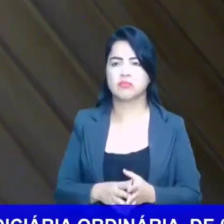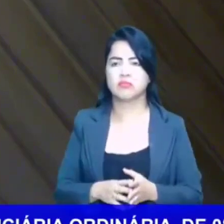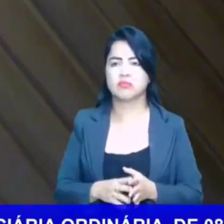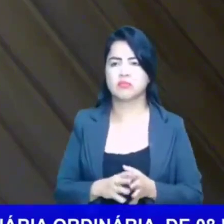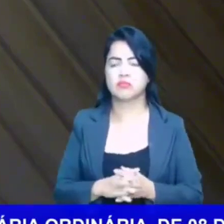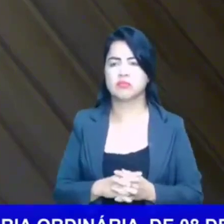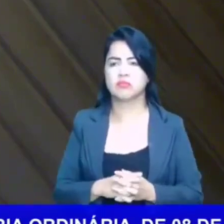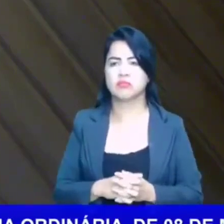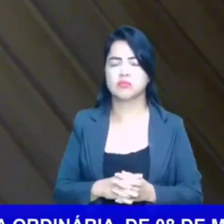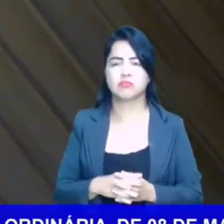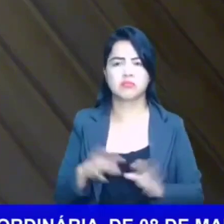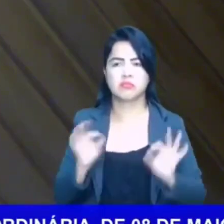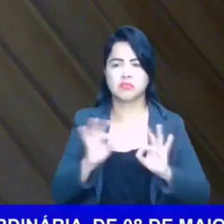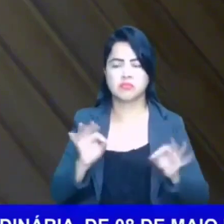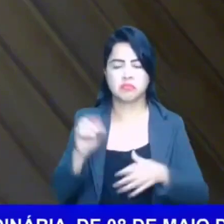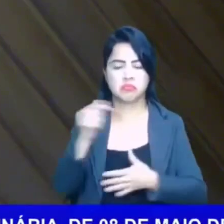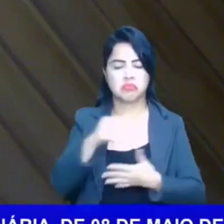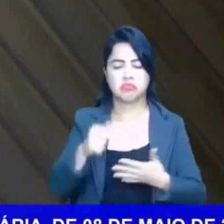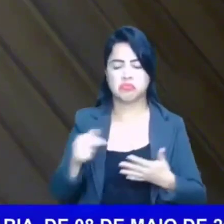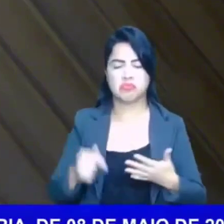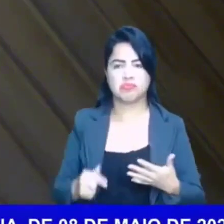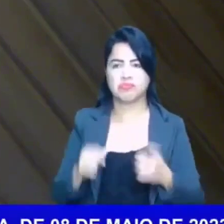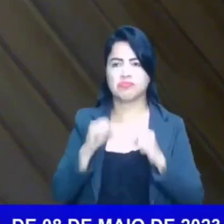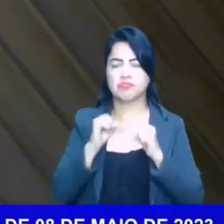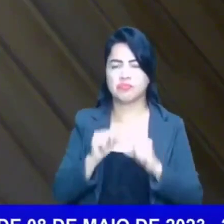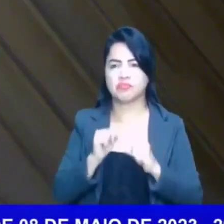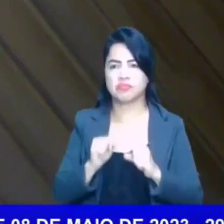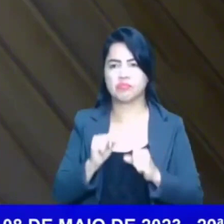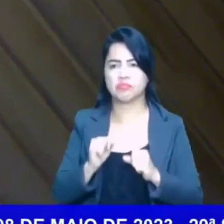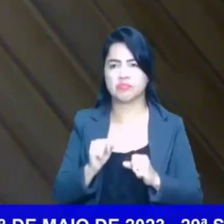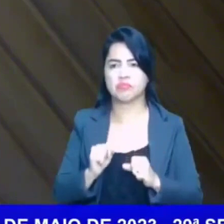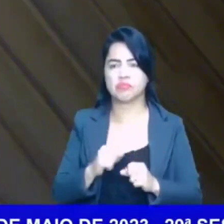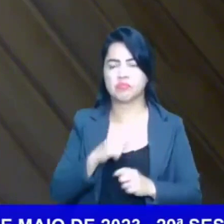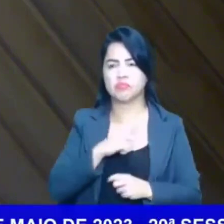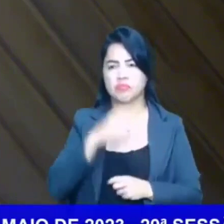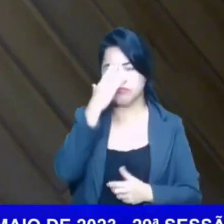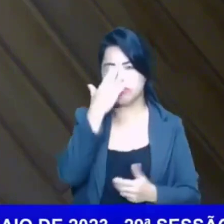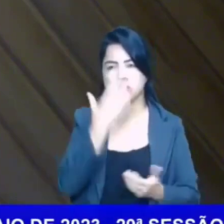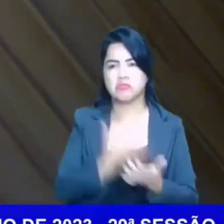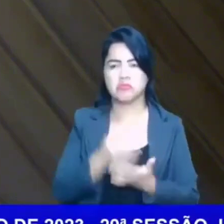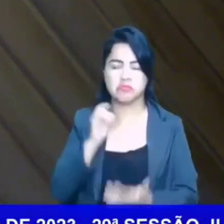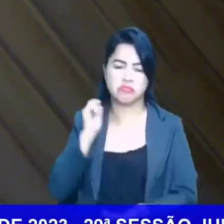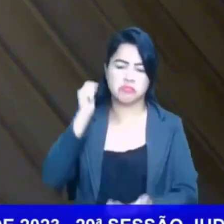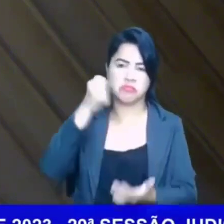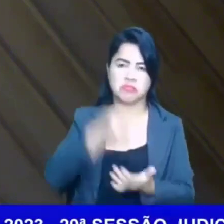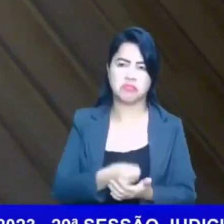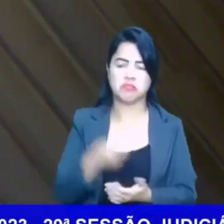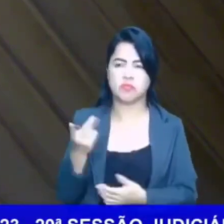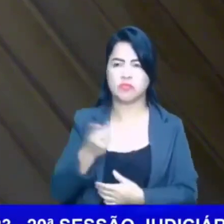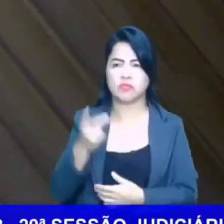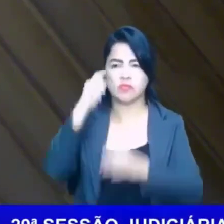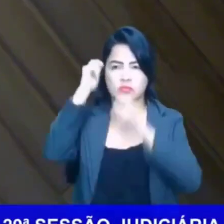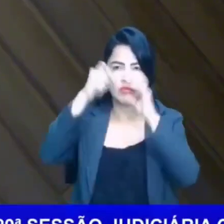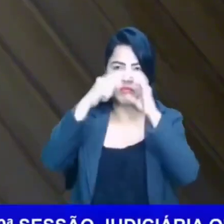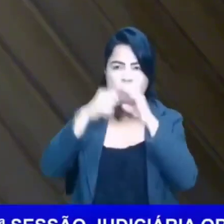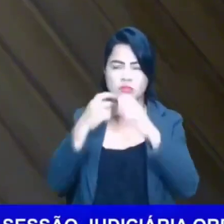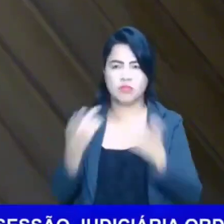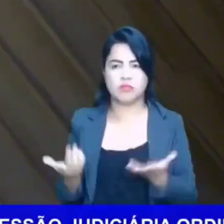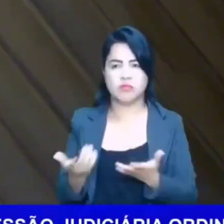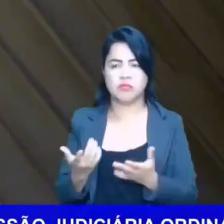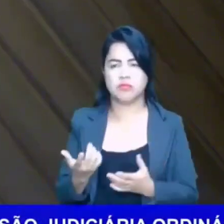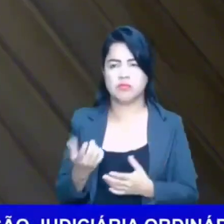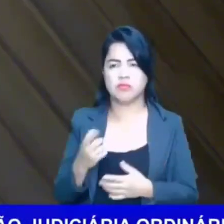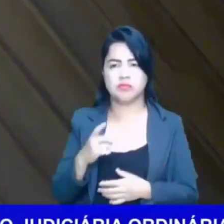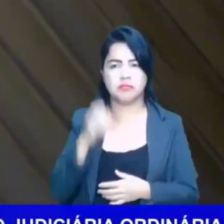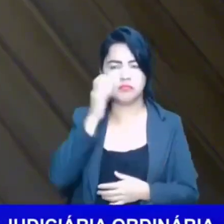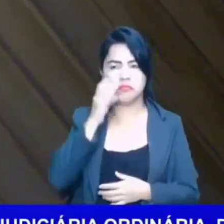qualquer indício que possa levar a crer que houve o pagamento por esses dois vídeos, muito menos